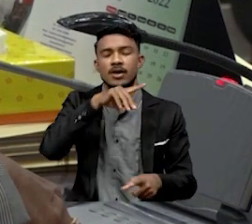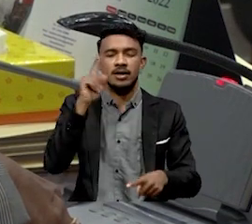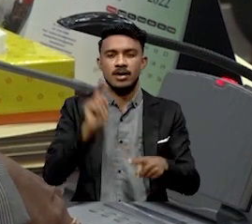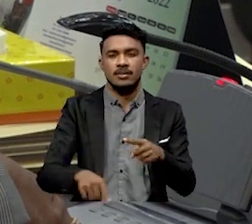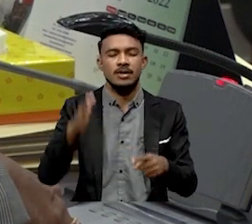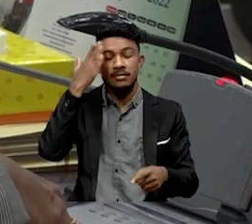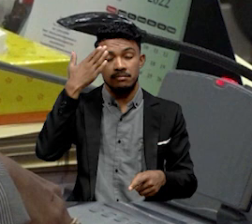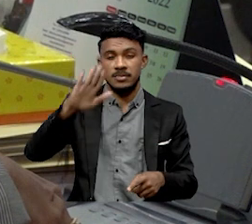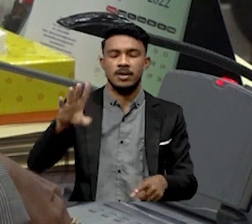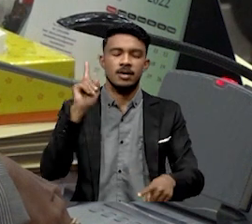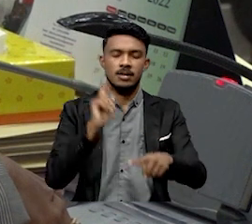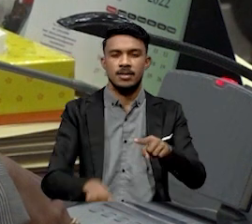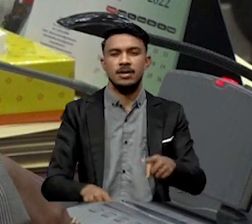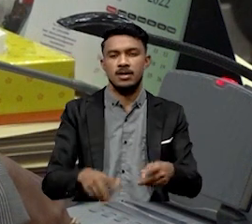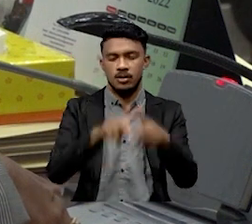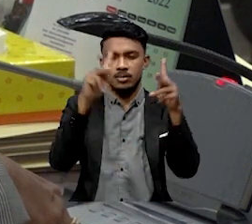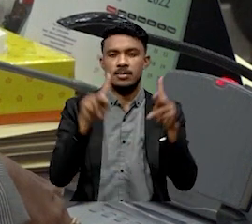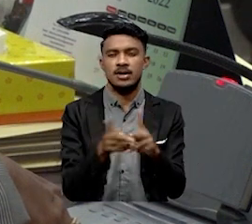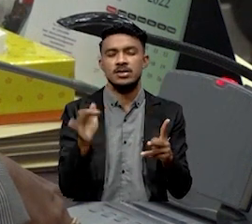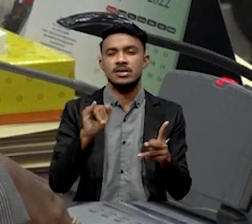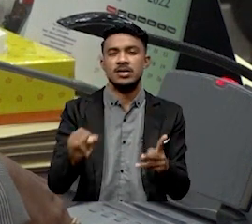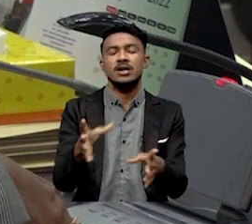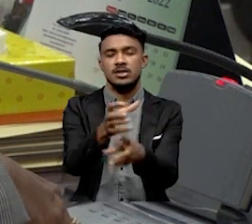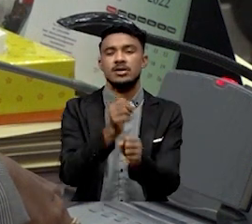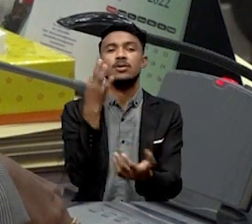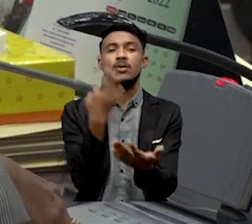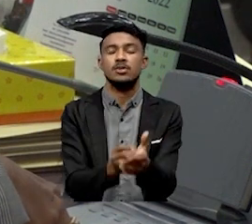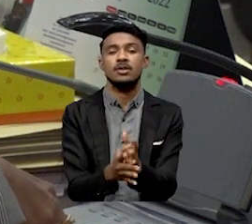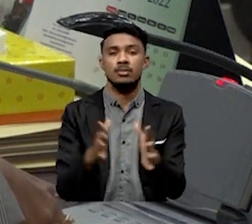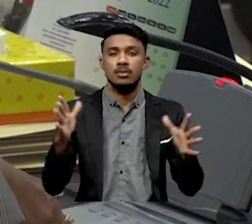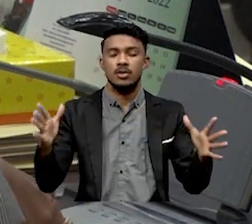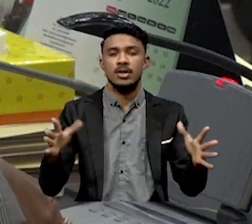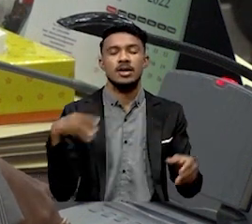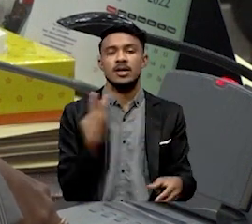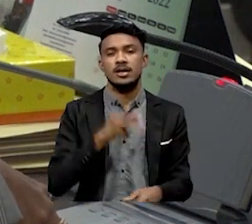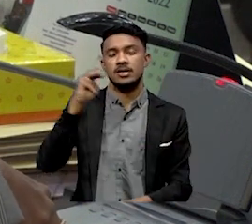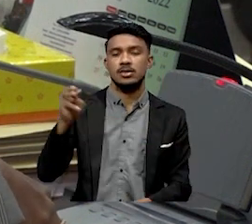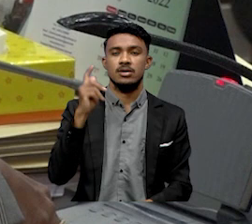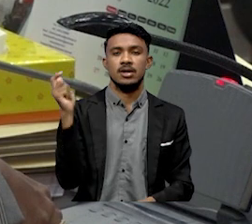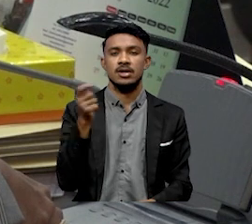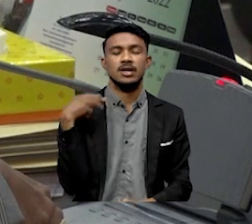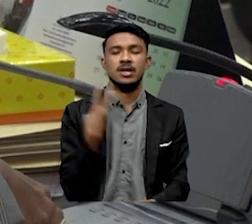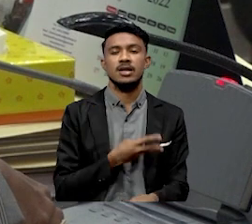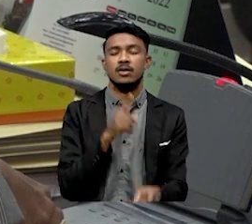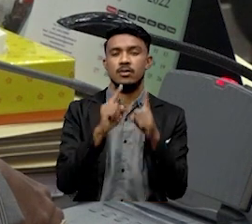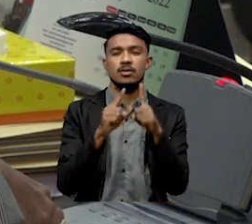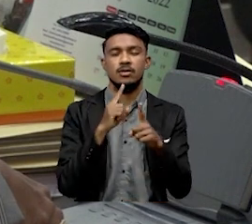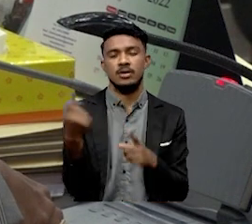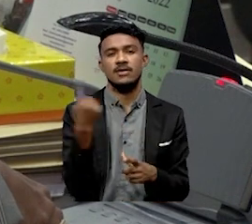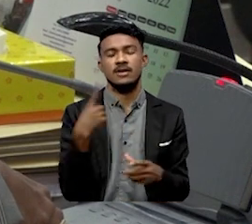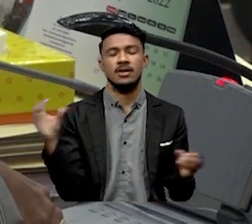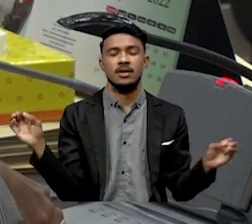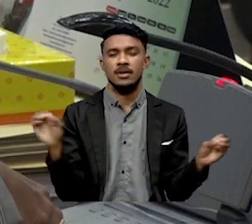dia. Companhia Sira Maná Osambot, lá com a segunda, terça, né, ita levanta bebê, mas nunca